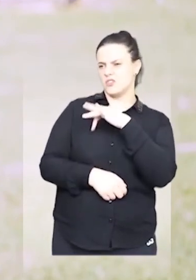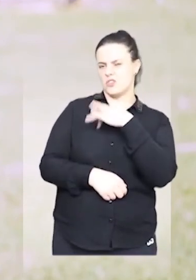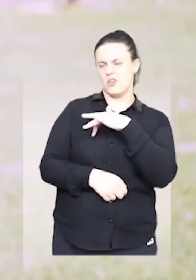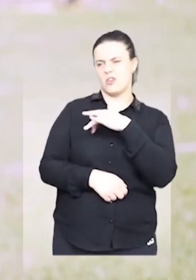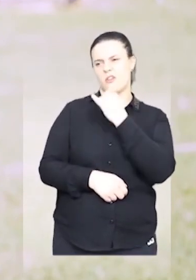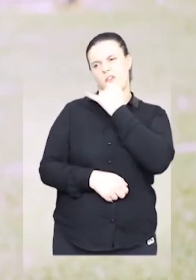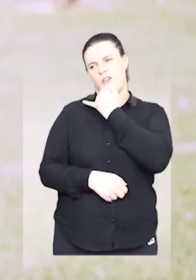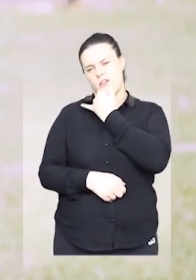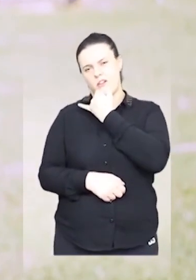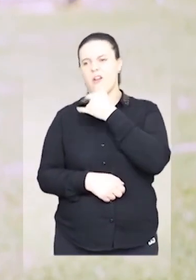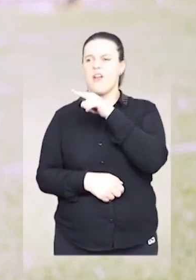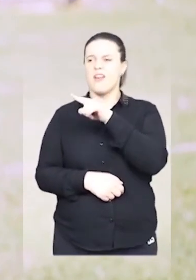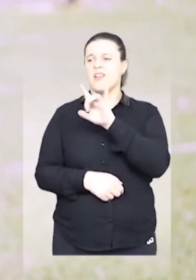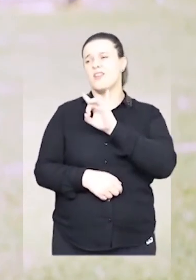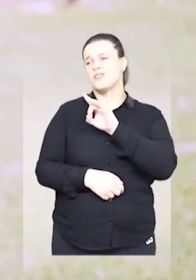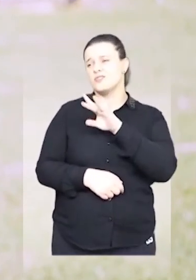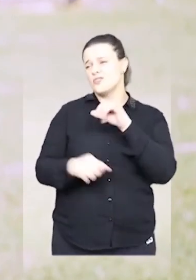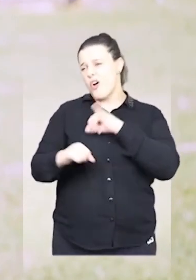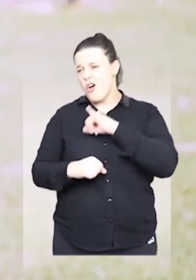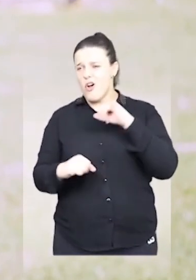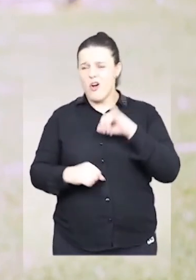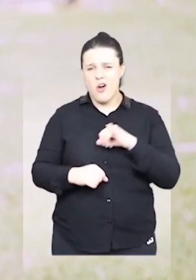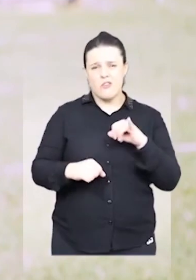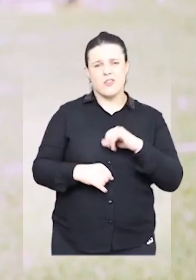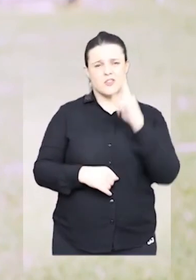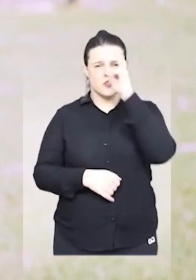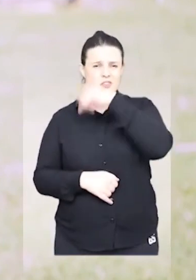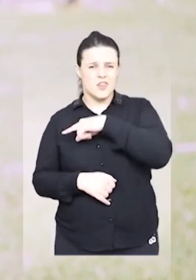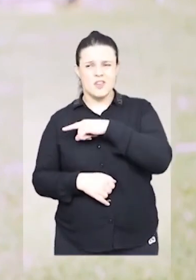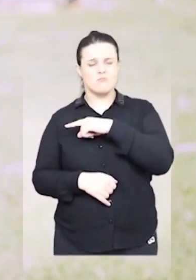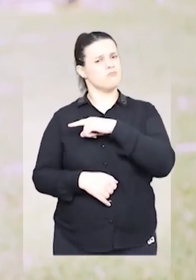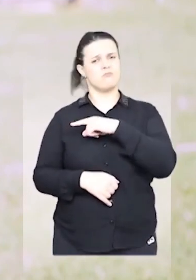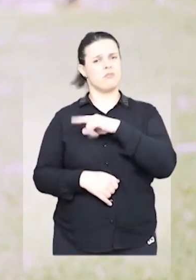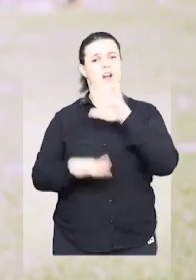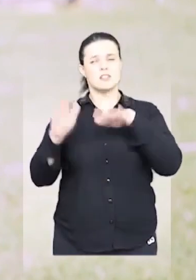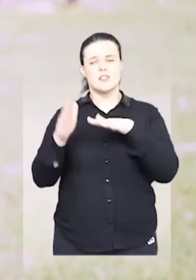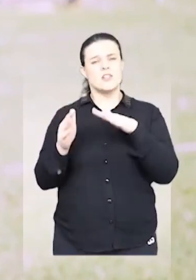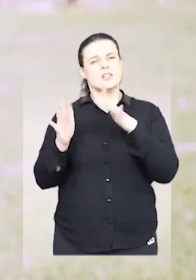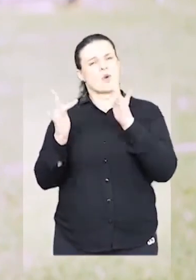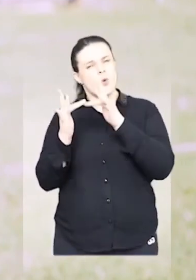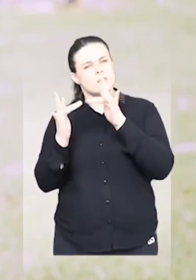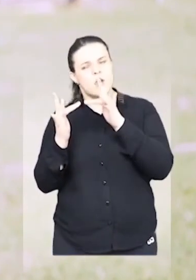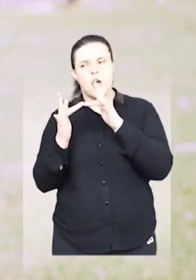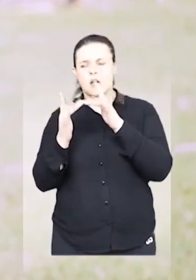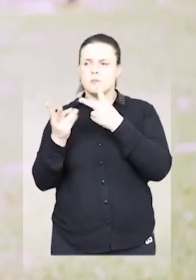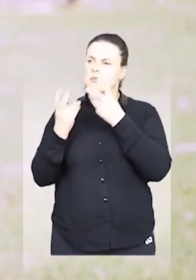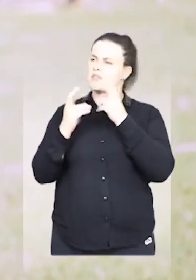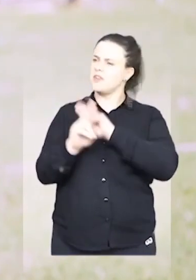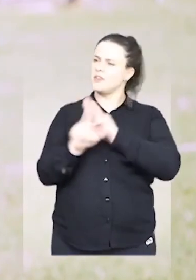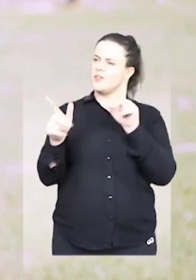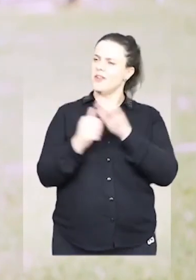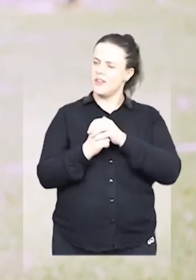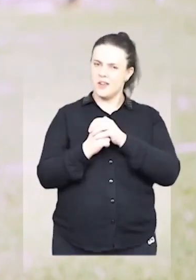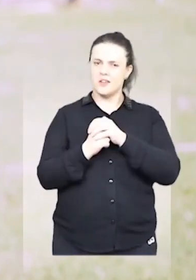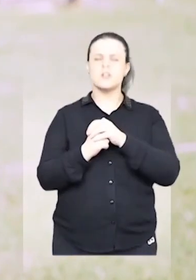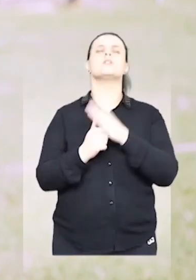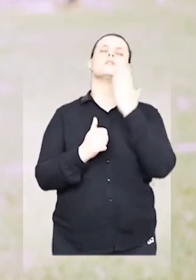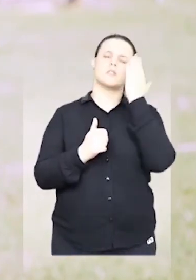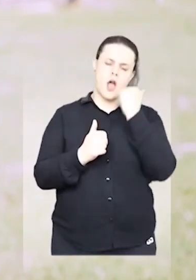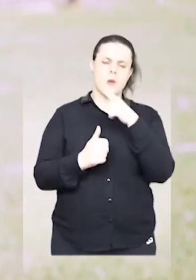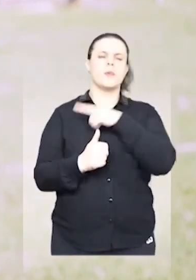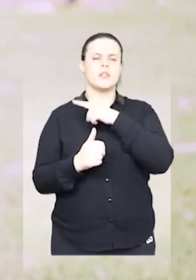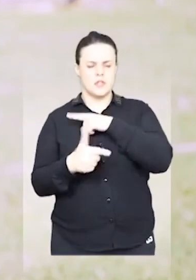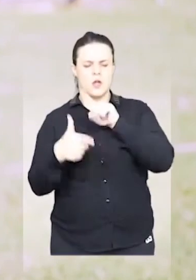vezes olham com pena, que pensam que, poxa, ela sofre uma situação terrível, às vezes convivendo percebem que não é